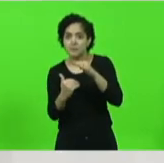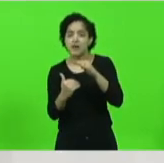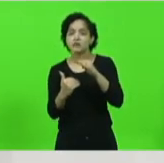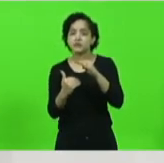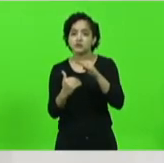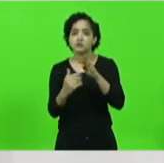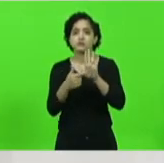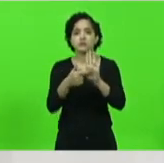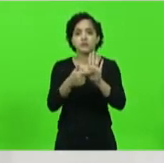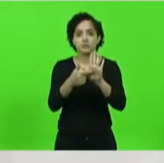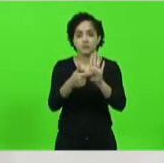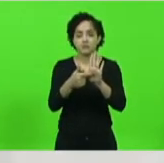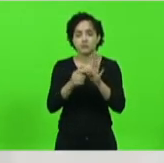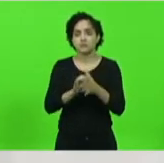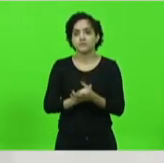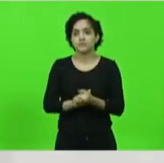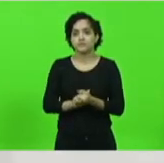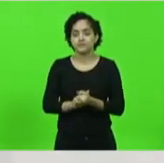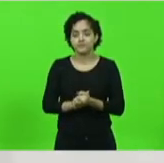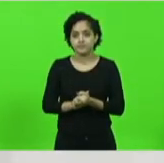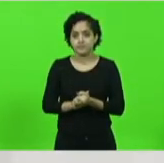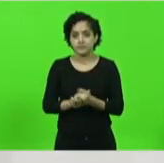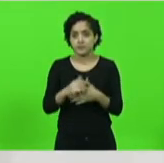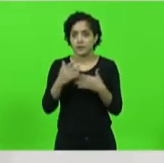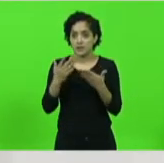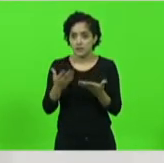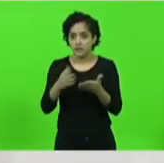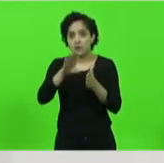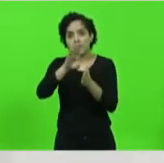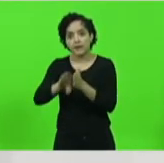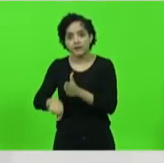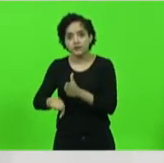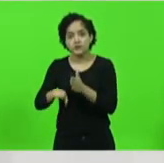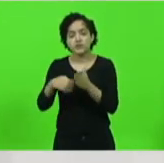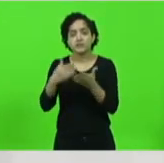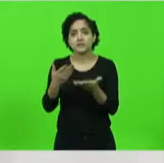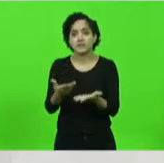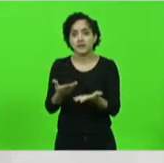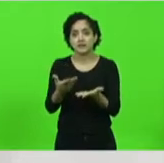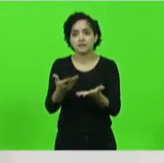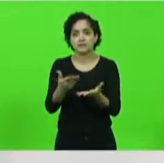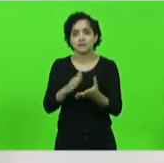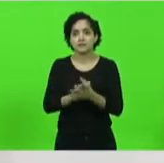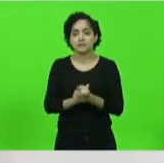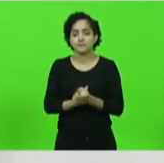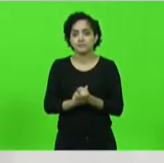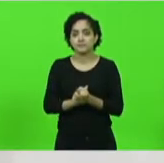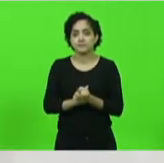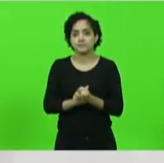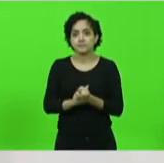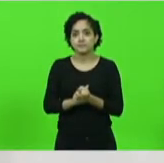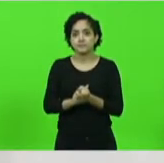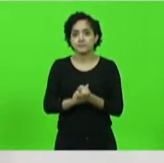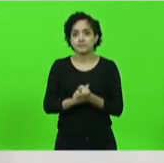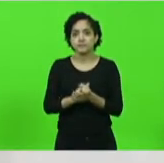aqui na casa. E foi rejeitado na finança, uma vergonha.